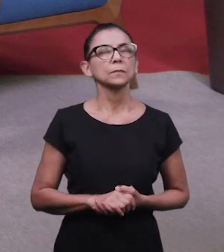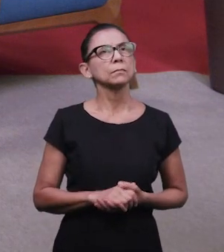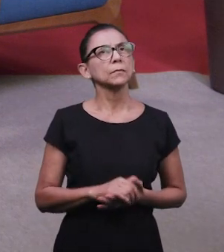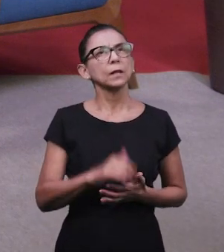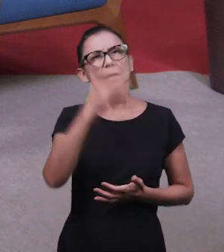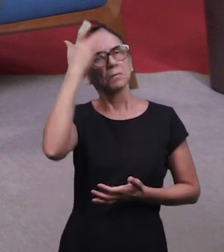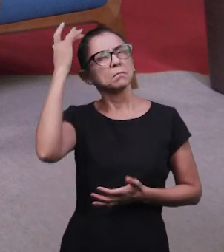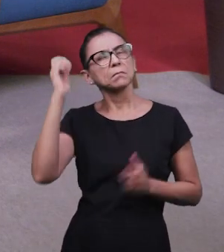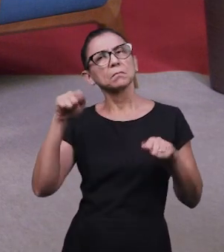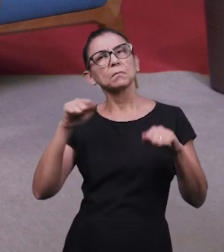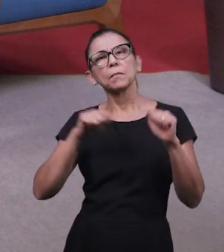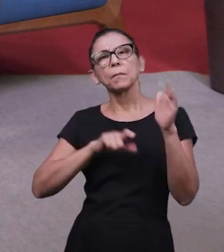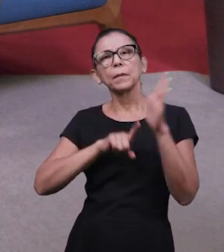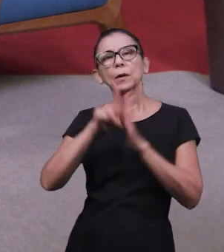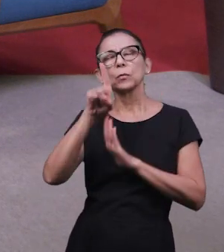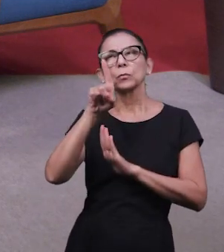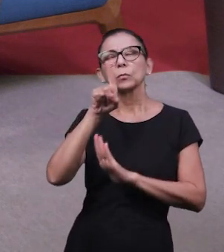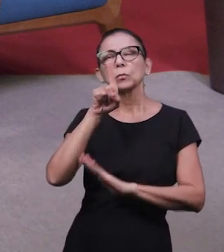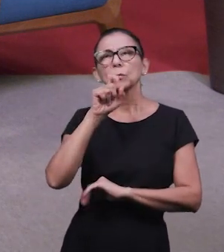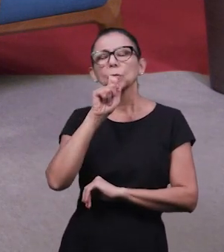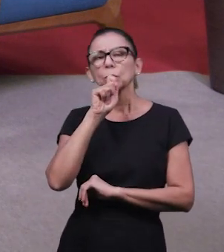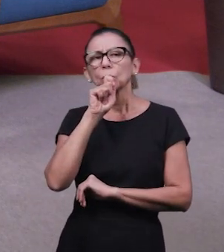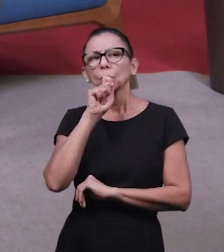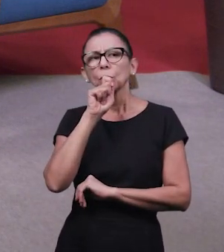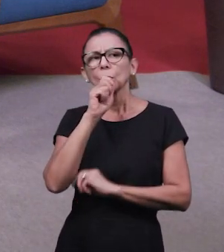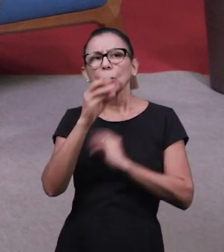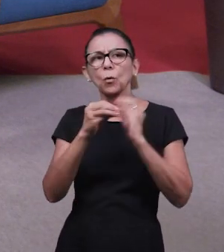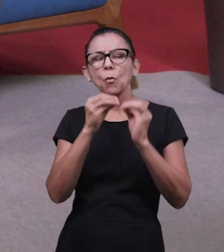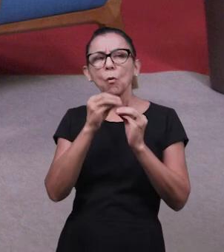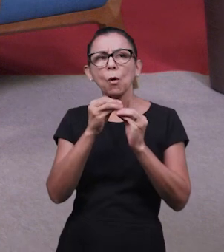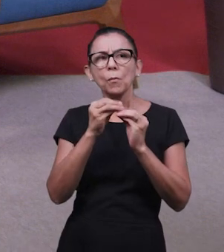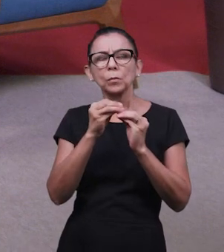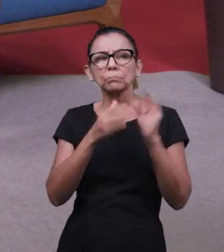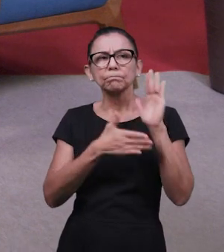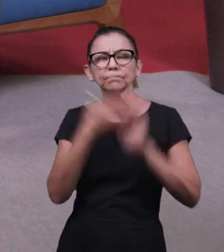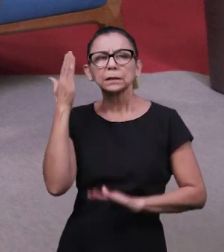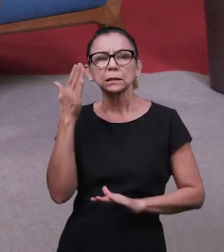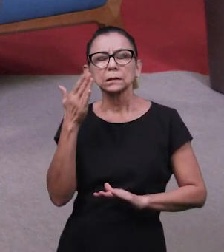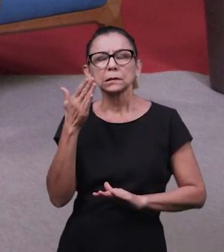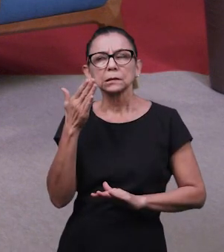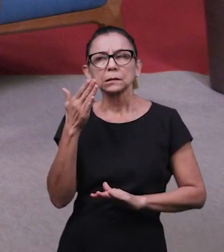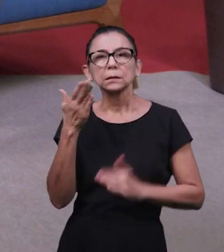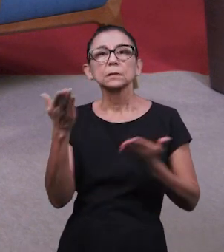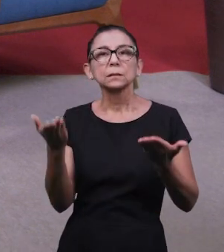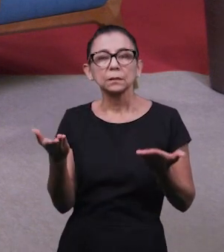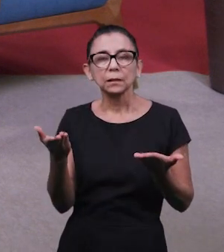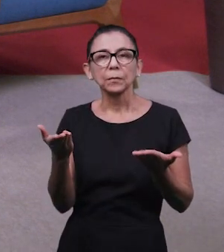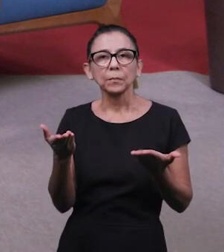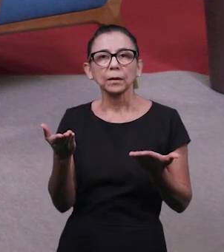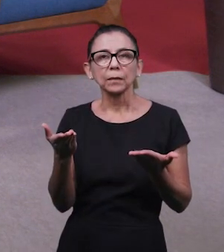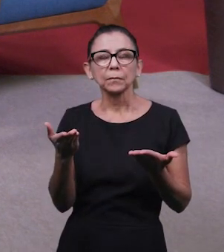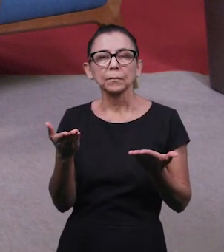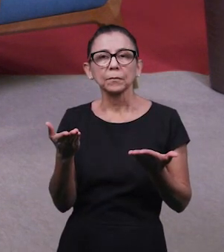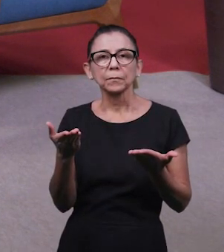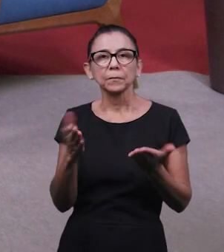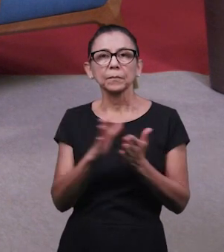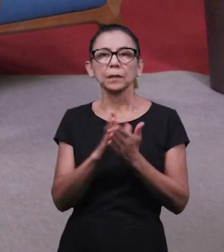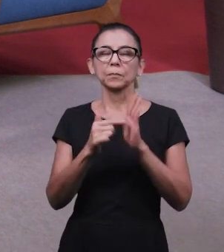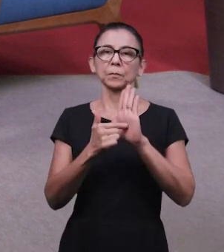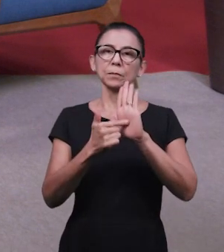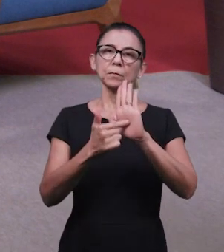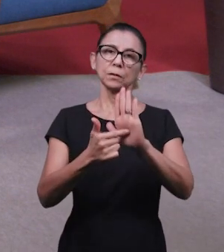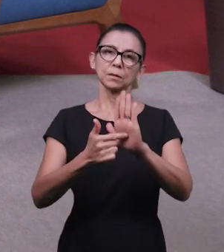Daniel, que você falou, você tem a questão de saúde, que Claro. é uma realidade nossa, daí para frente, não se volta atrás